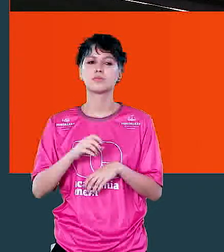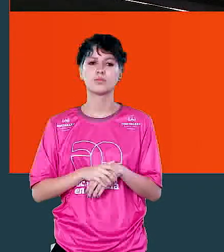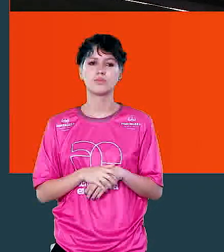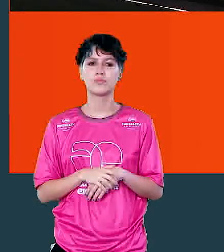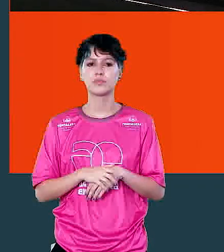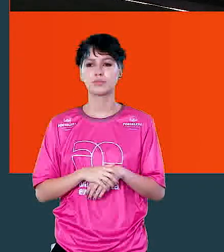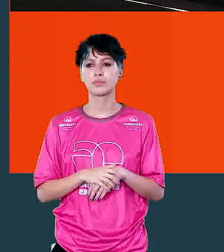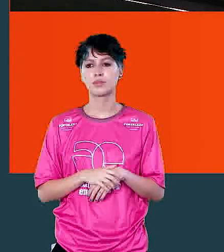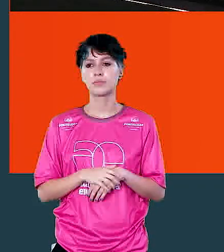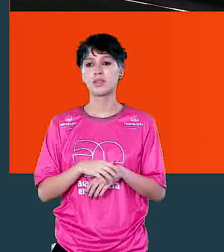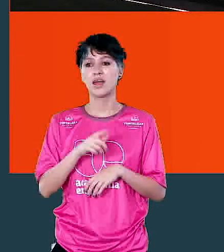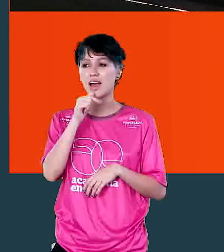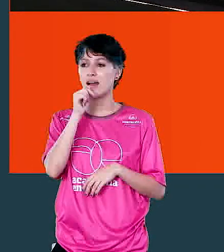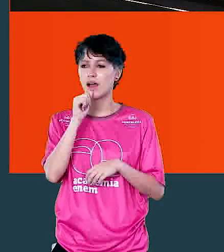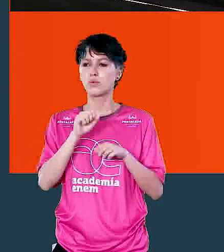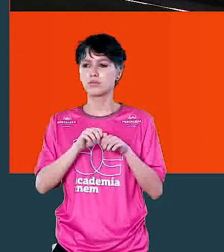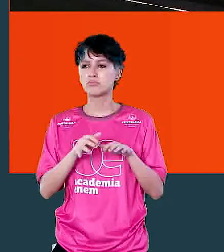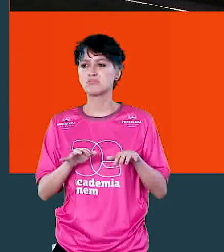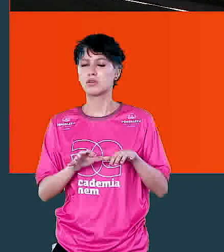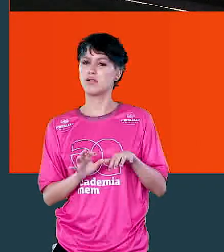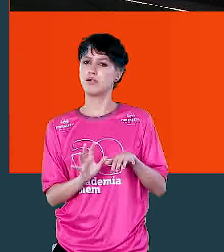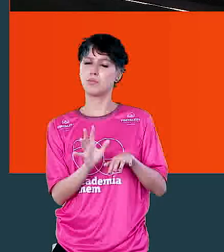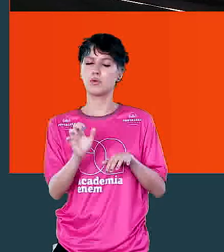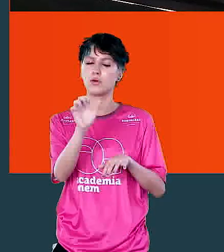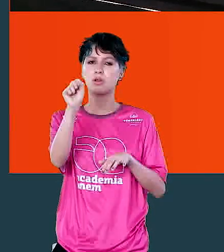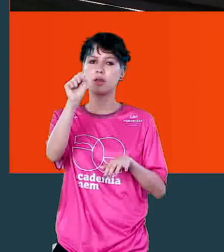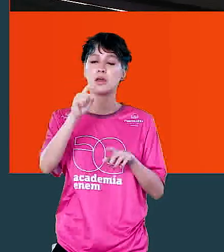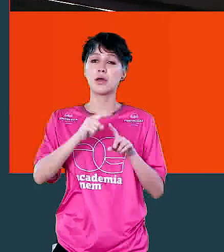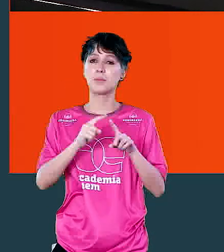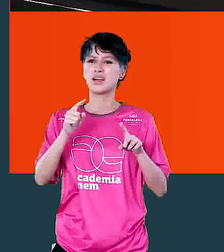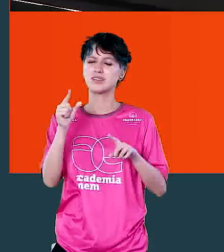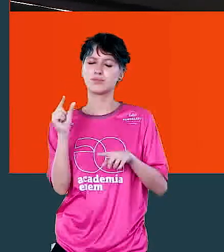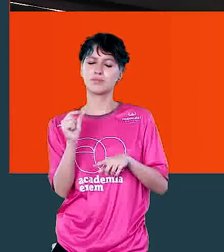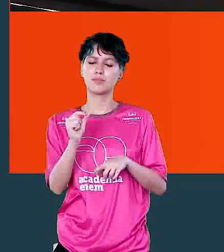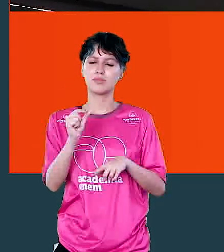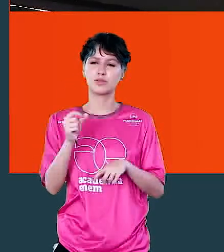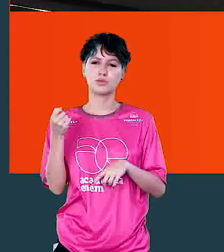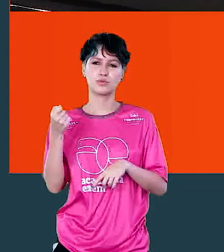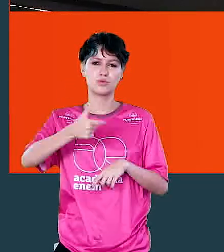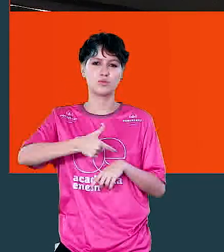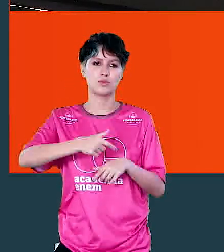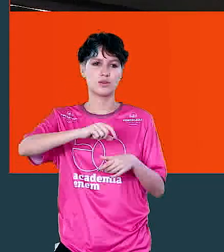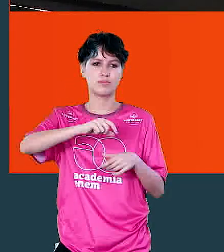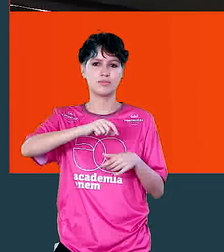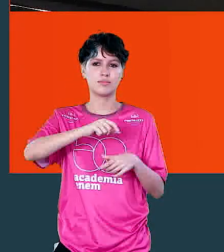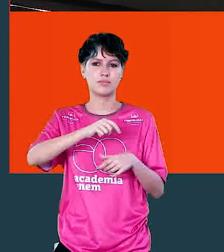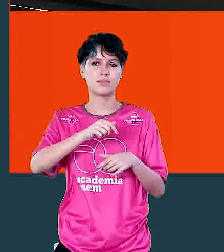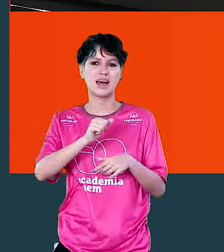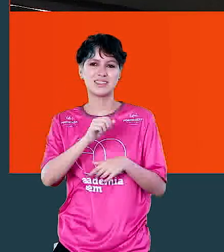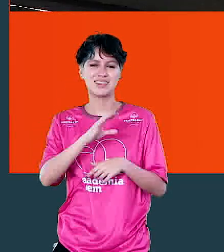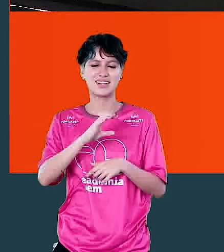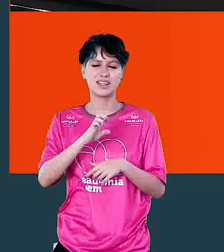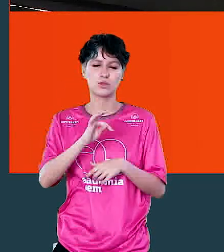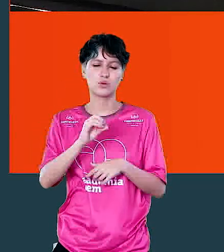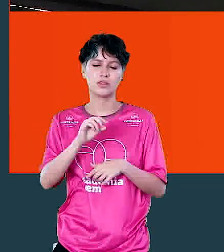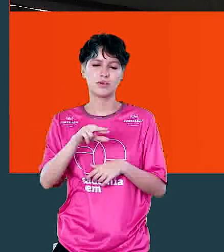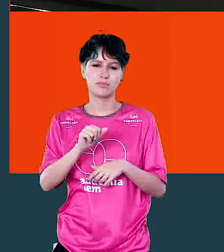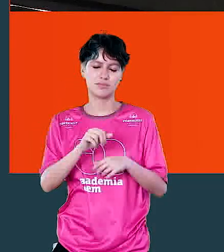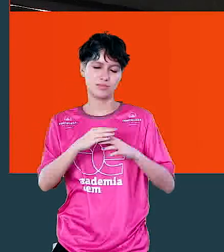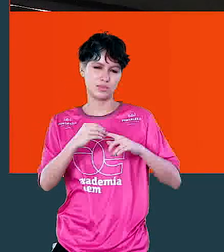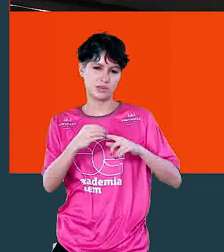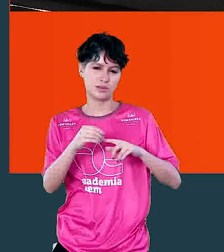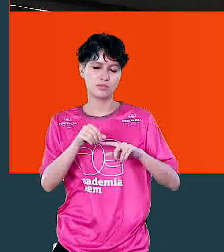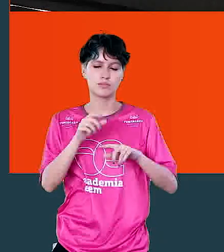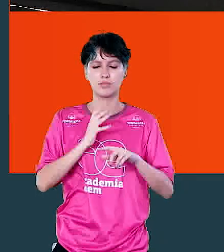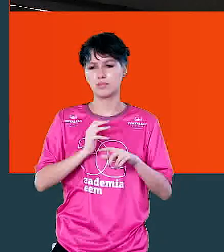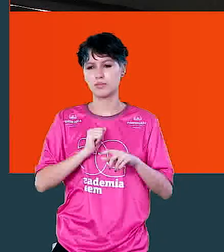álcool, ok? Só que o petróleo não, né? Se o petróleo é derramado no mar, pessoal, se ele fosse muito